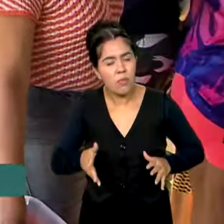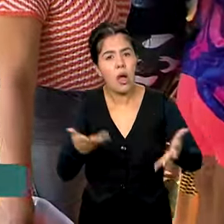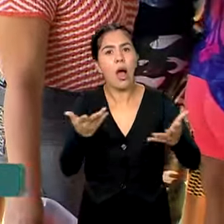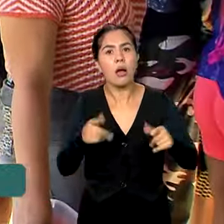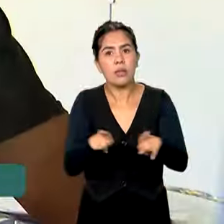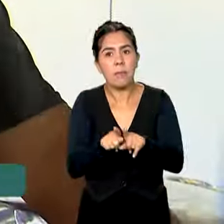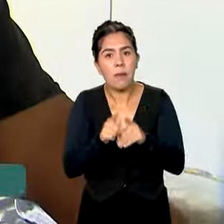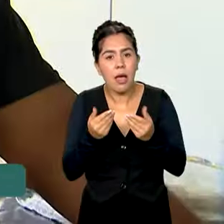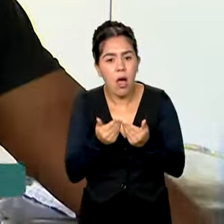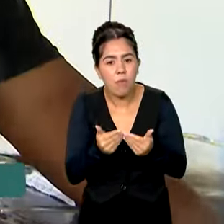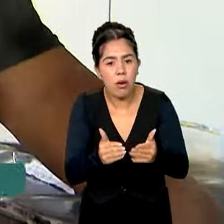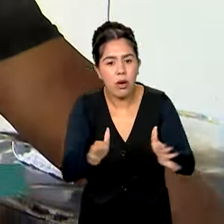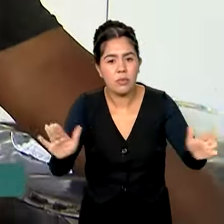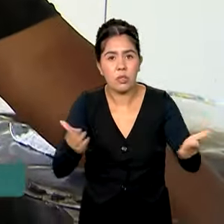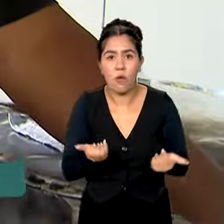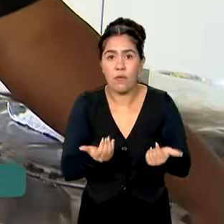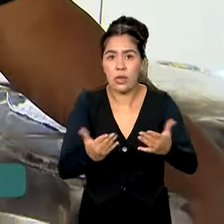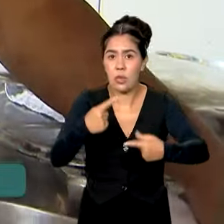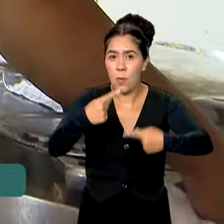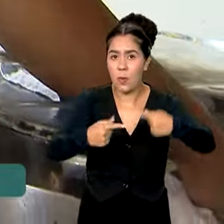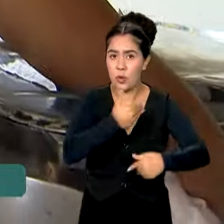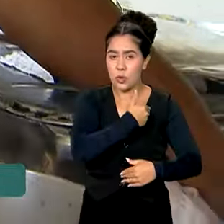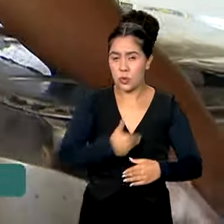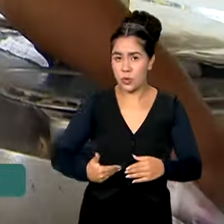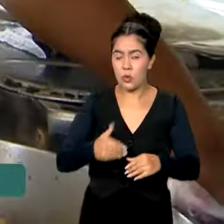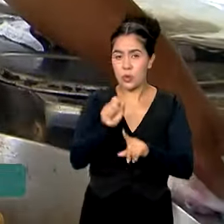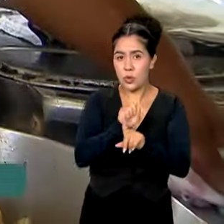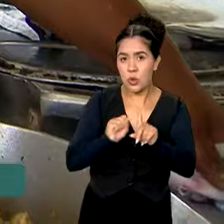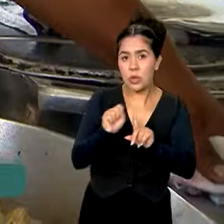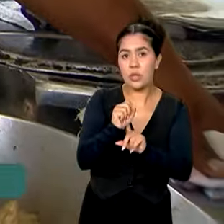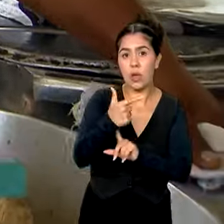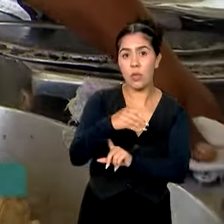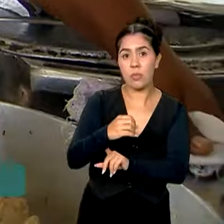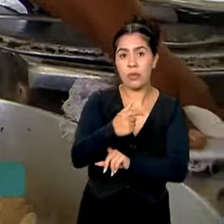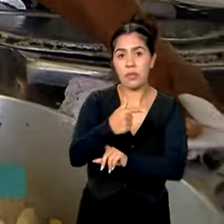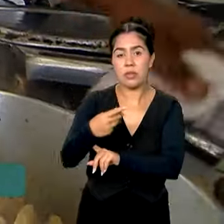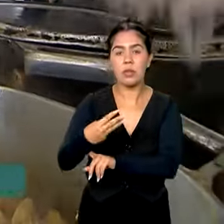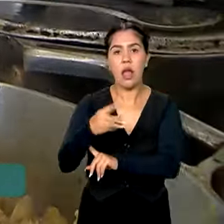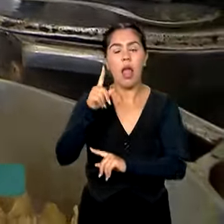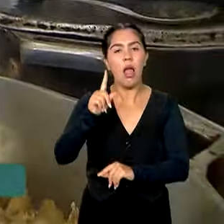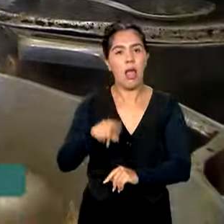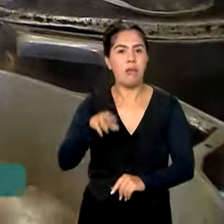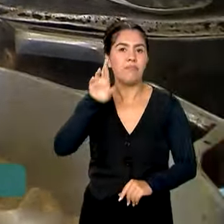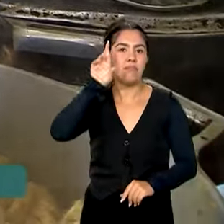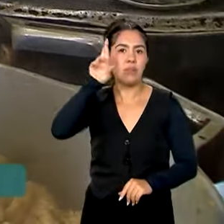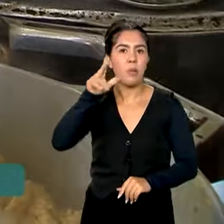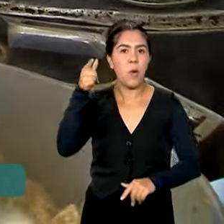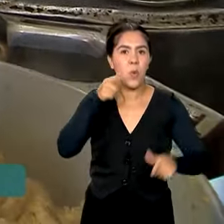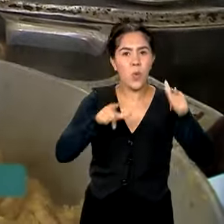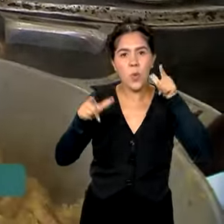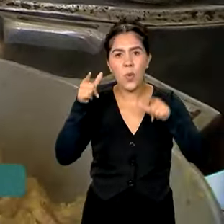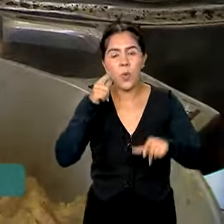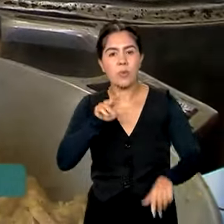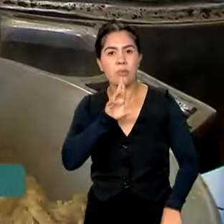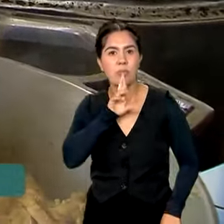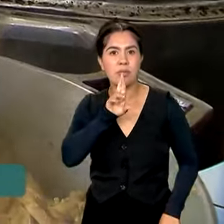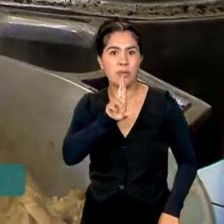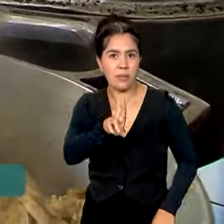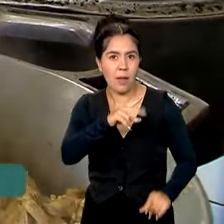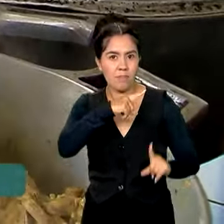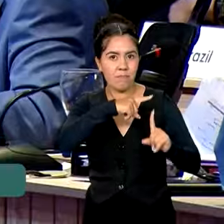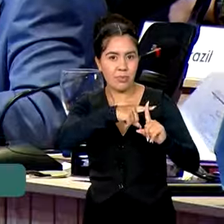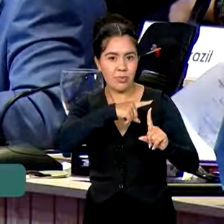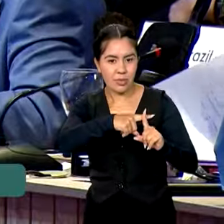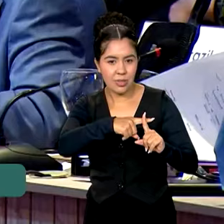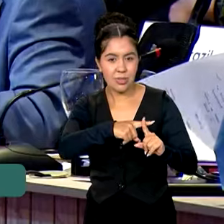políticas sociais em 2023 são alguns dos responsáveis pelos resultados apresentados